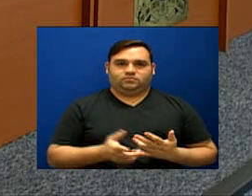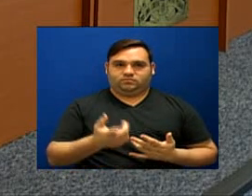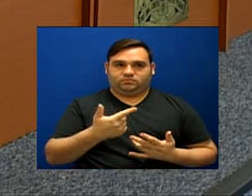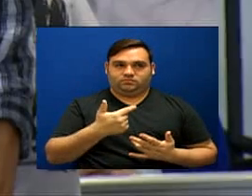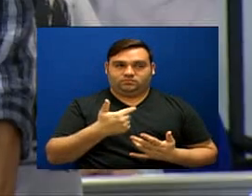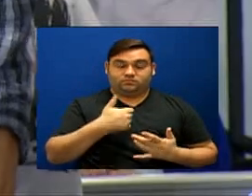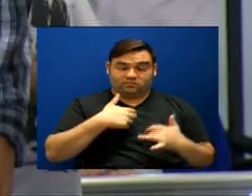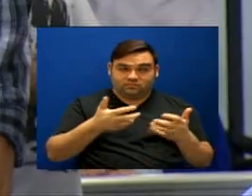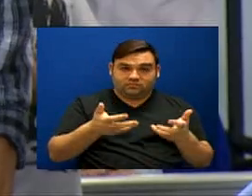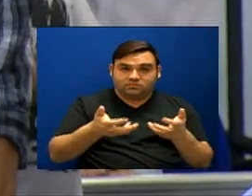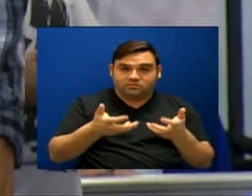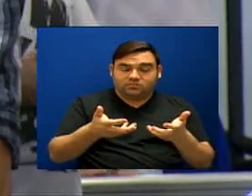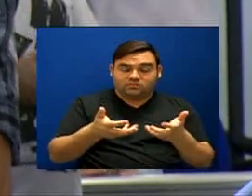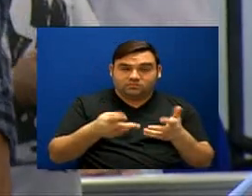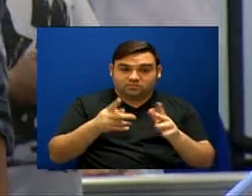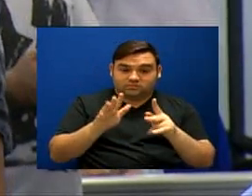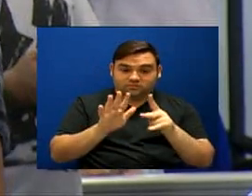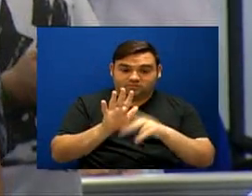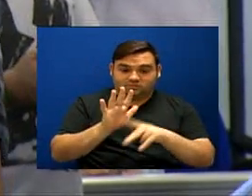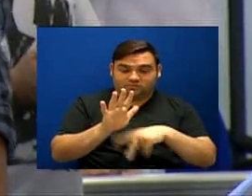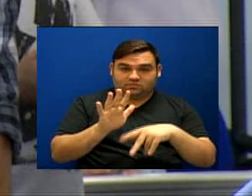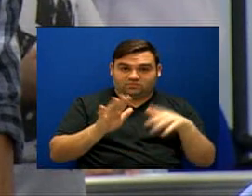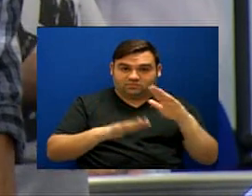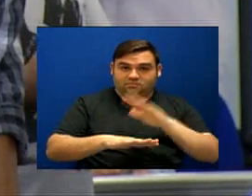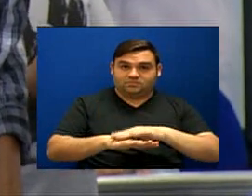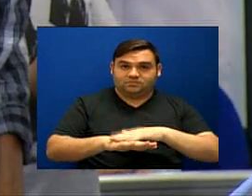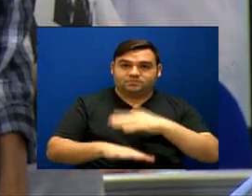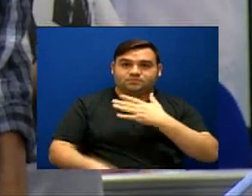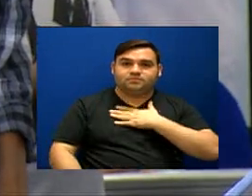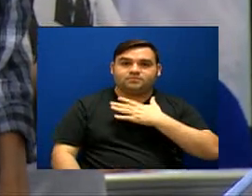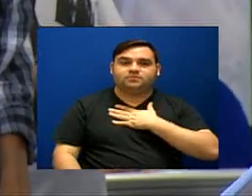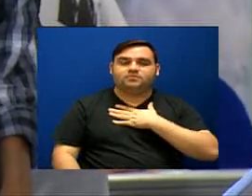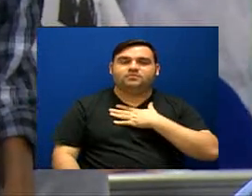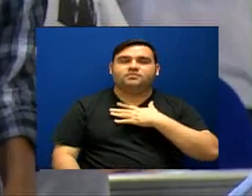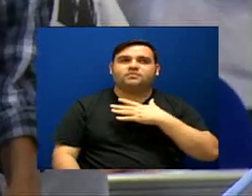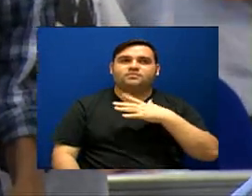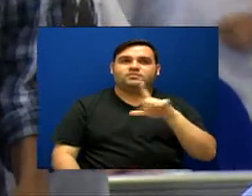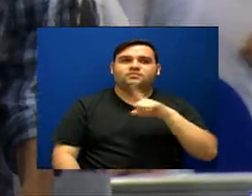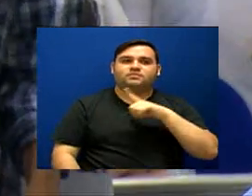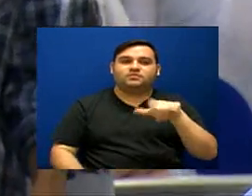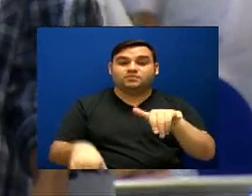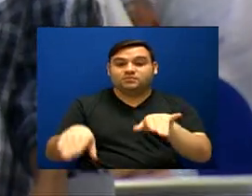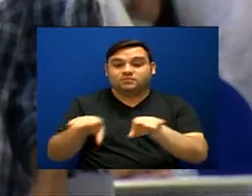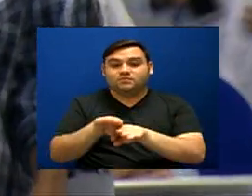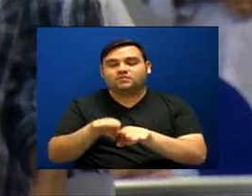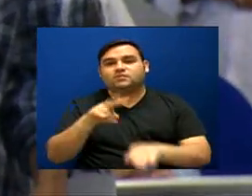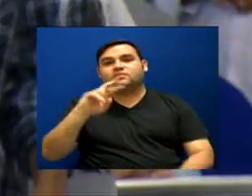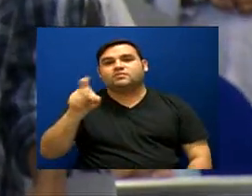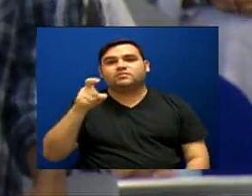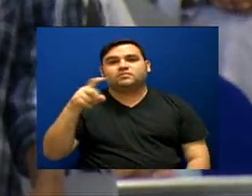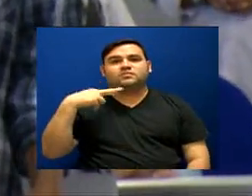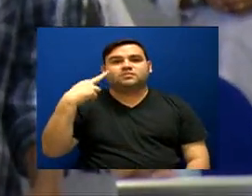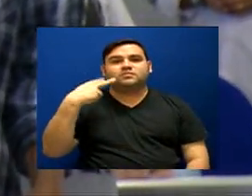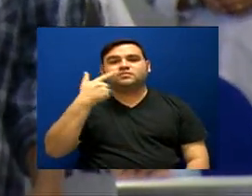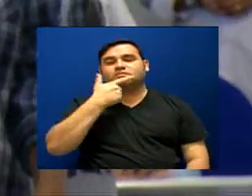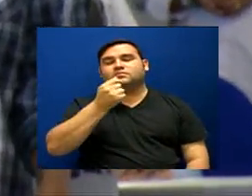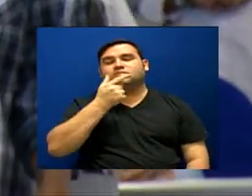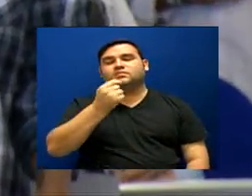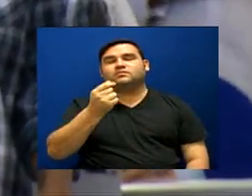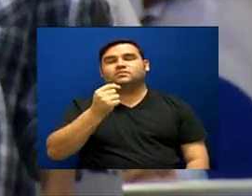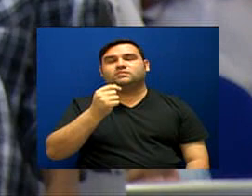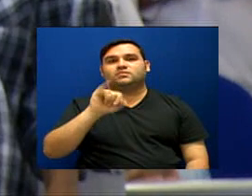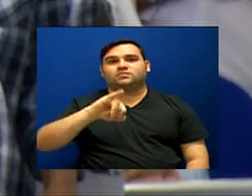eu quero o projeto de minha autoria, que está pensado o projeto do ex-vereador